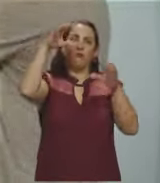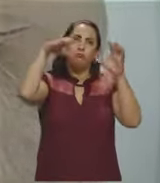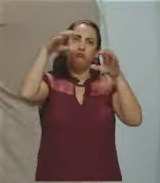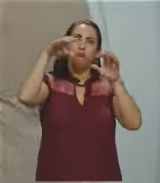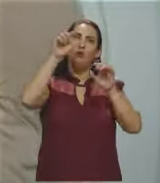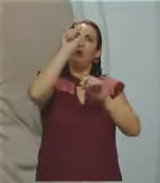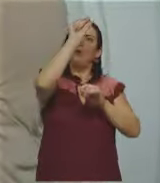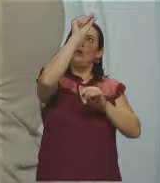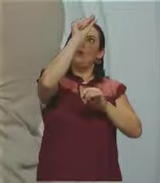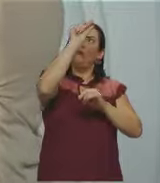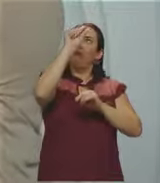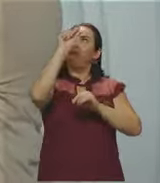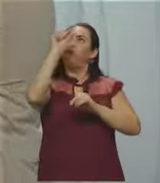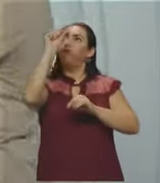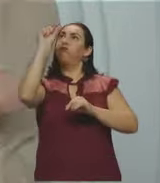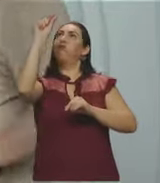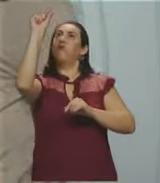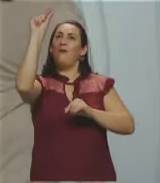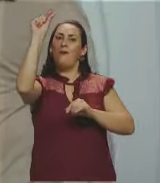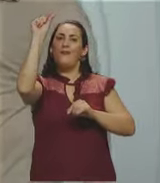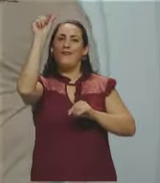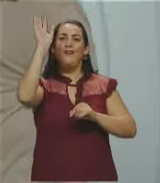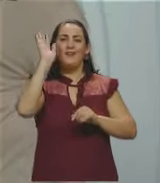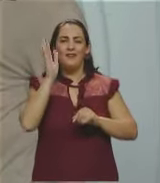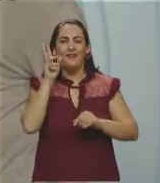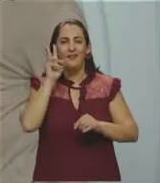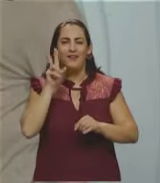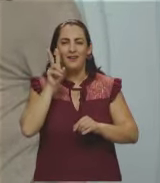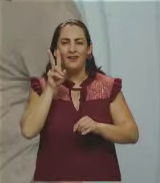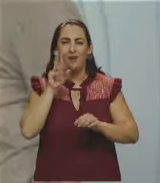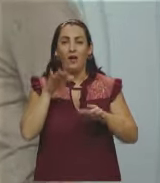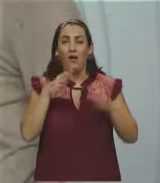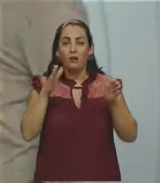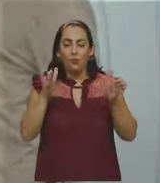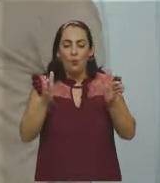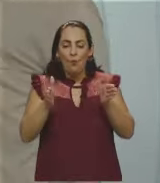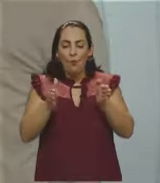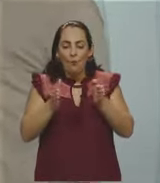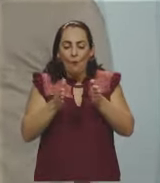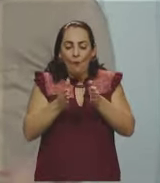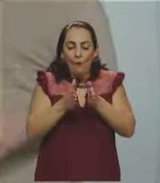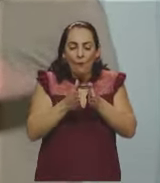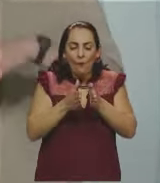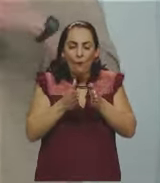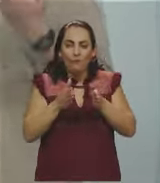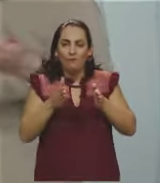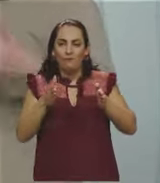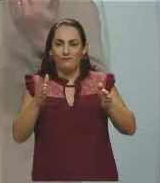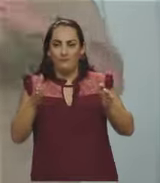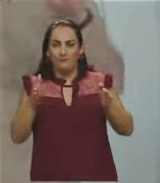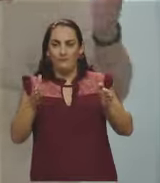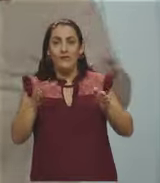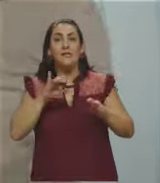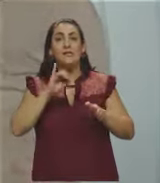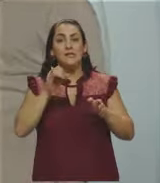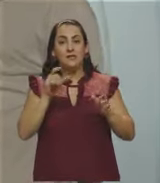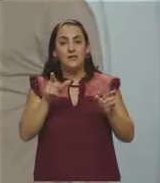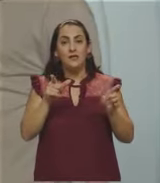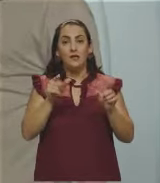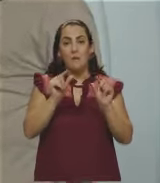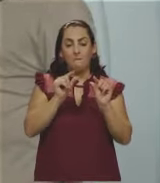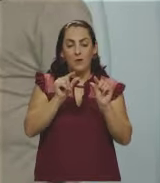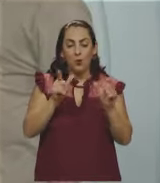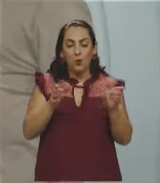fazendo? Eu estou pegando o menor pedaço da resistência que eu tenho disponível. Menor resistência vai ter maior potência, a gente vai falar sobre isso em